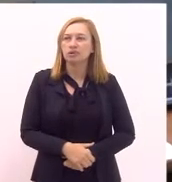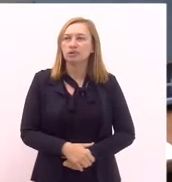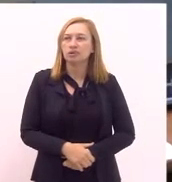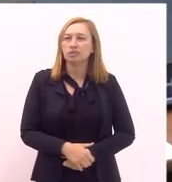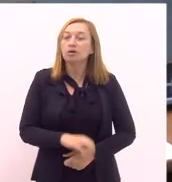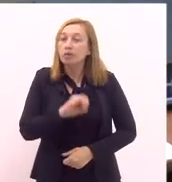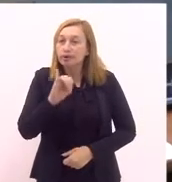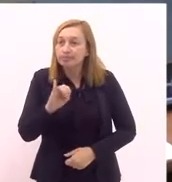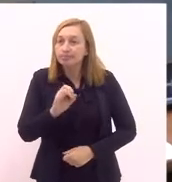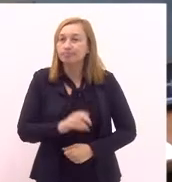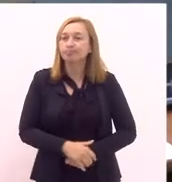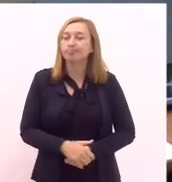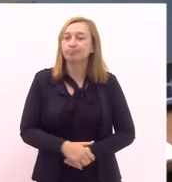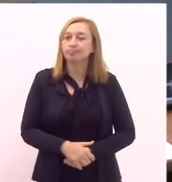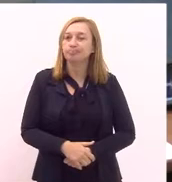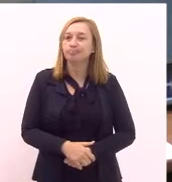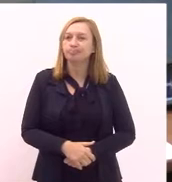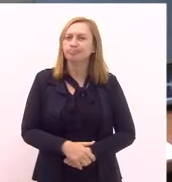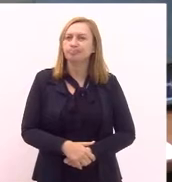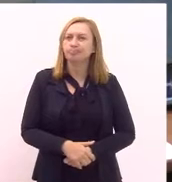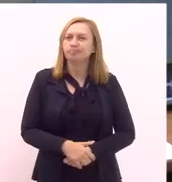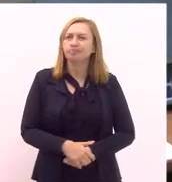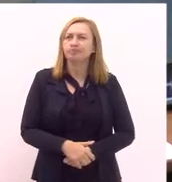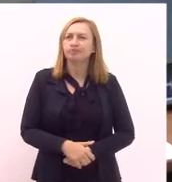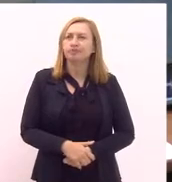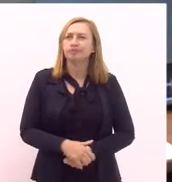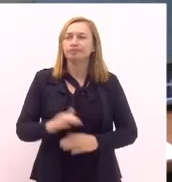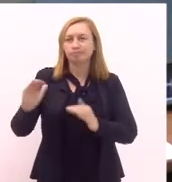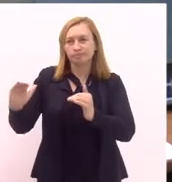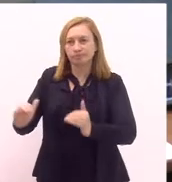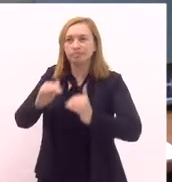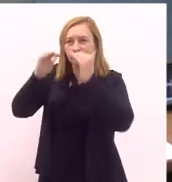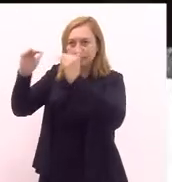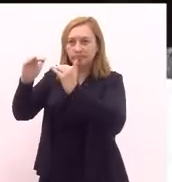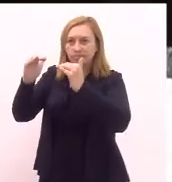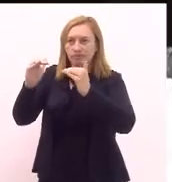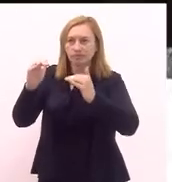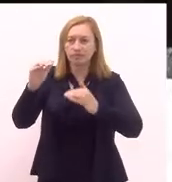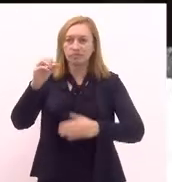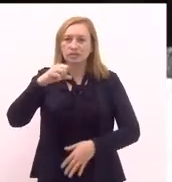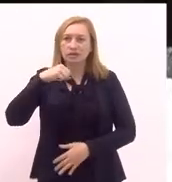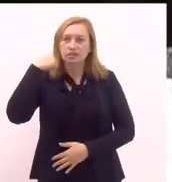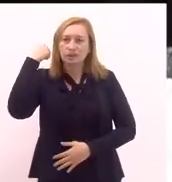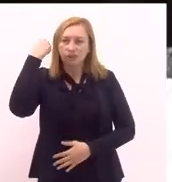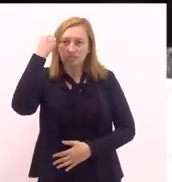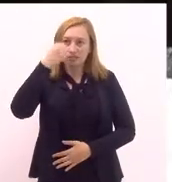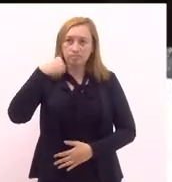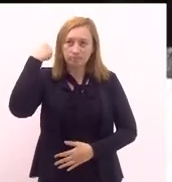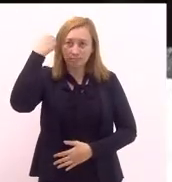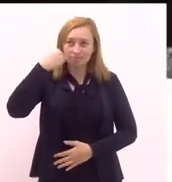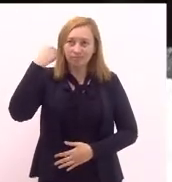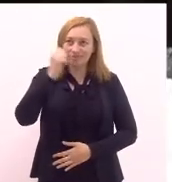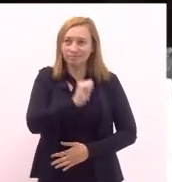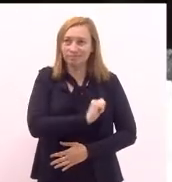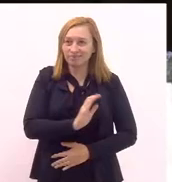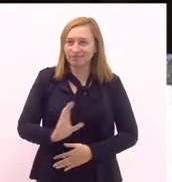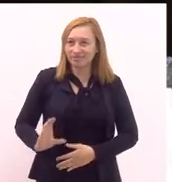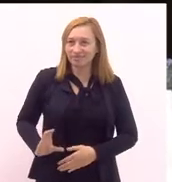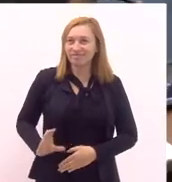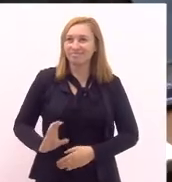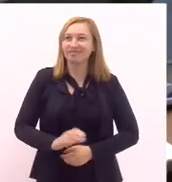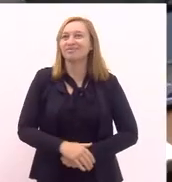oh alô o excelentíssimo Senador André Ceciliano e